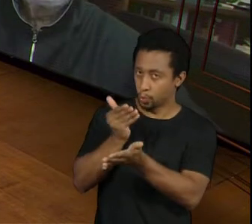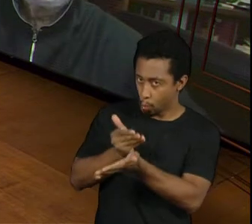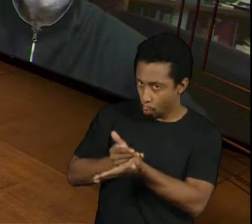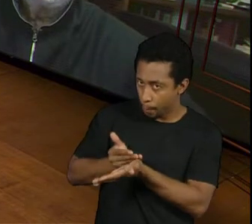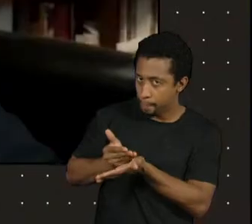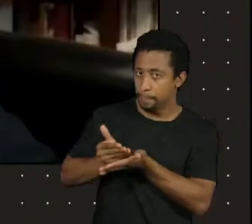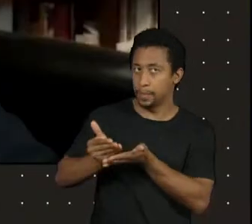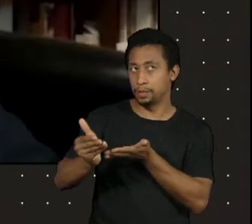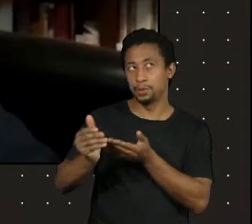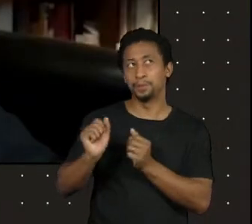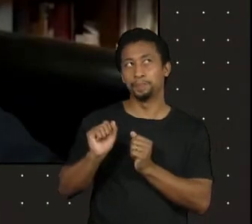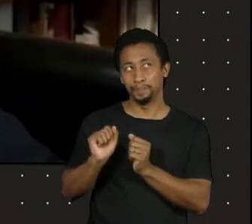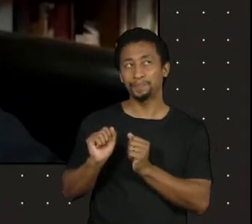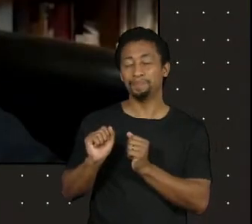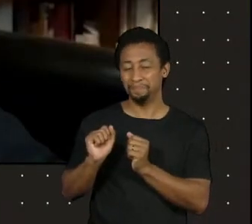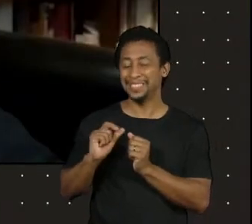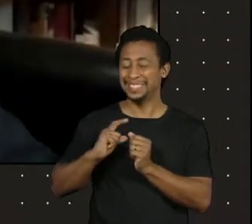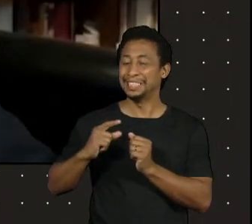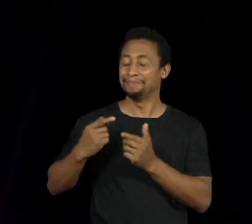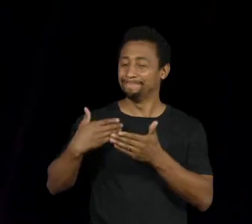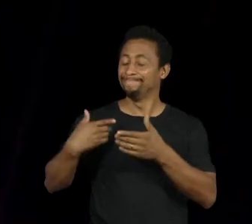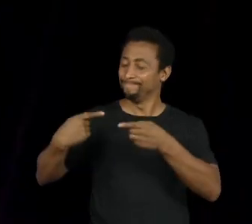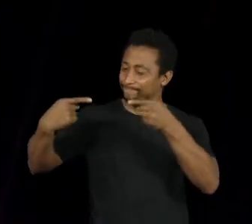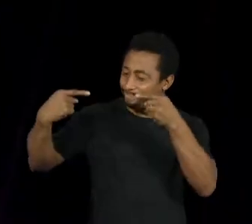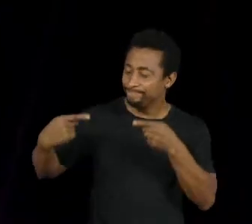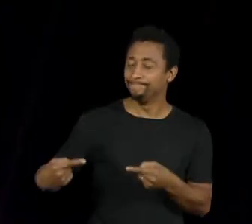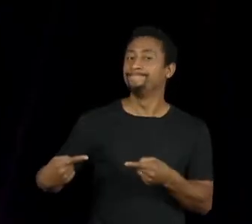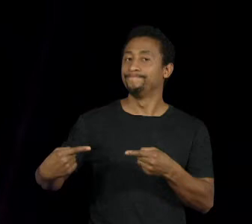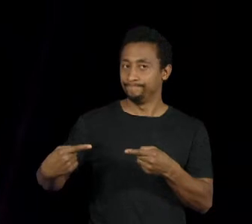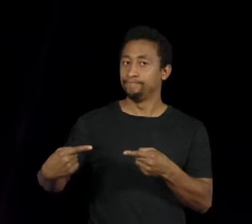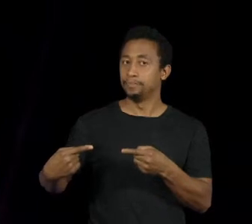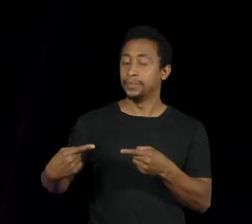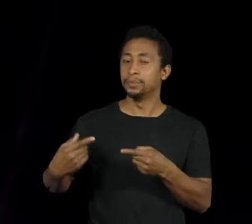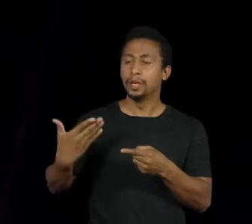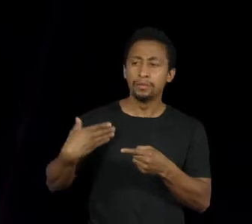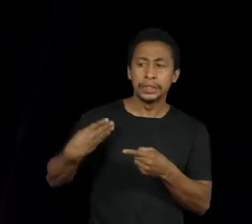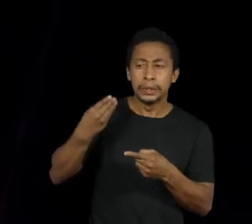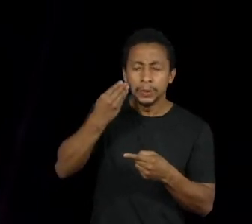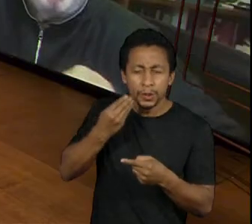de provação. Assim,